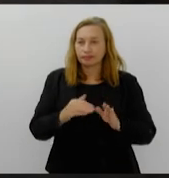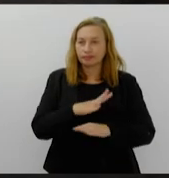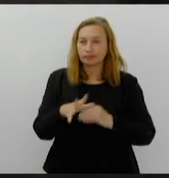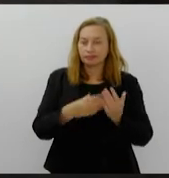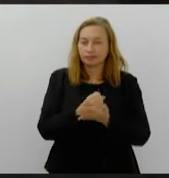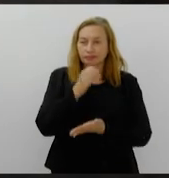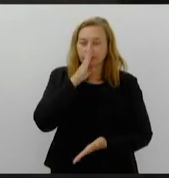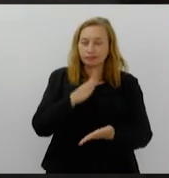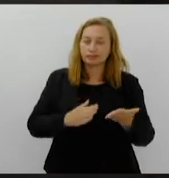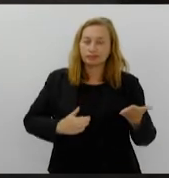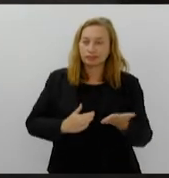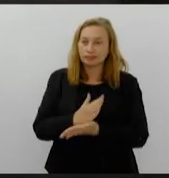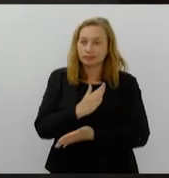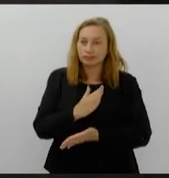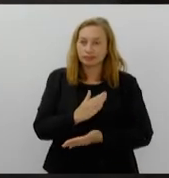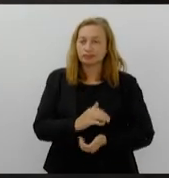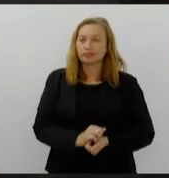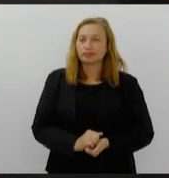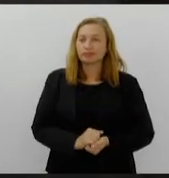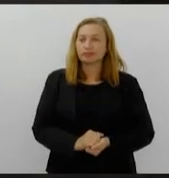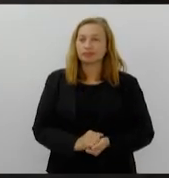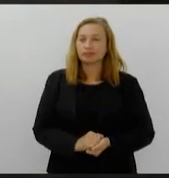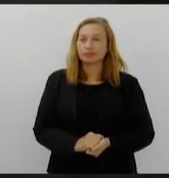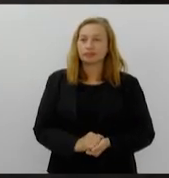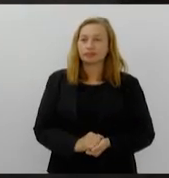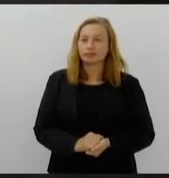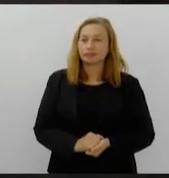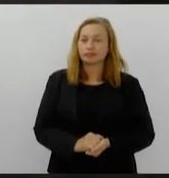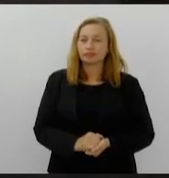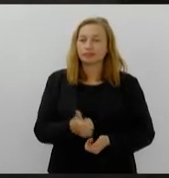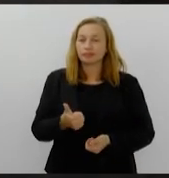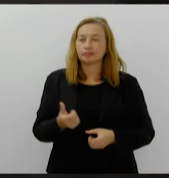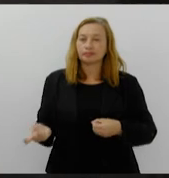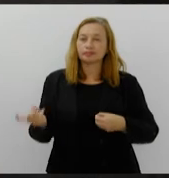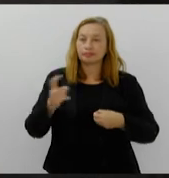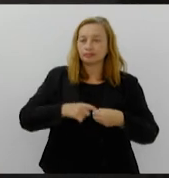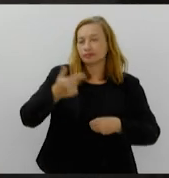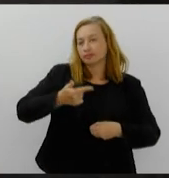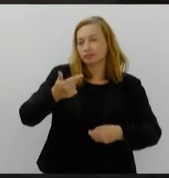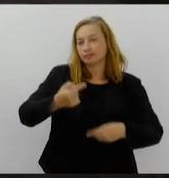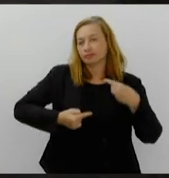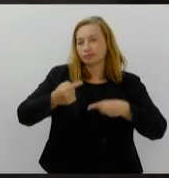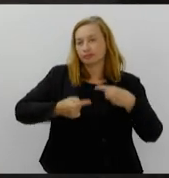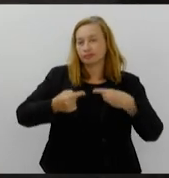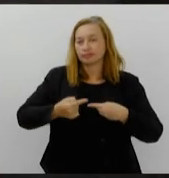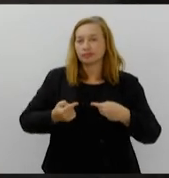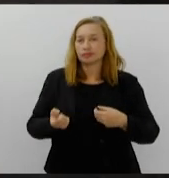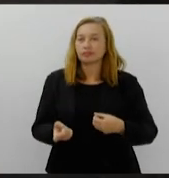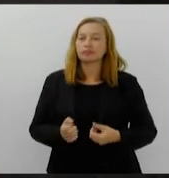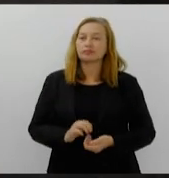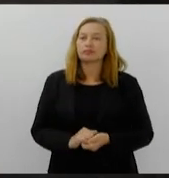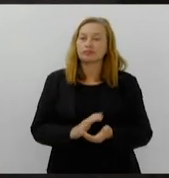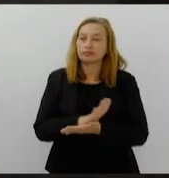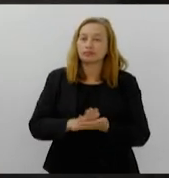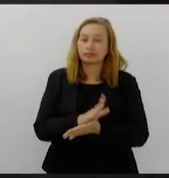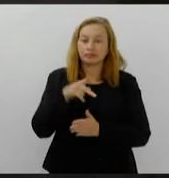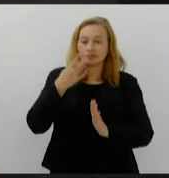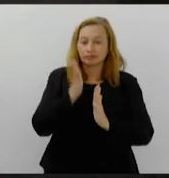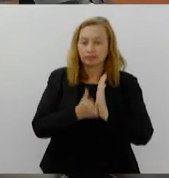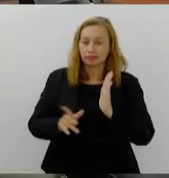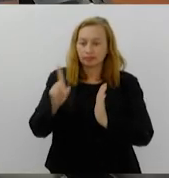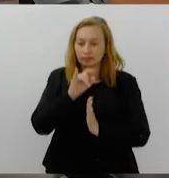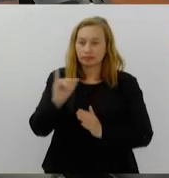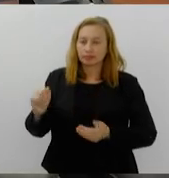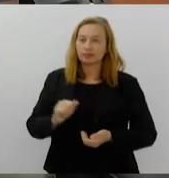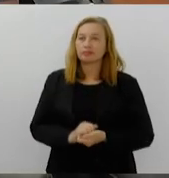aprovam, permaneçam como estão. Aprovado em primeira, retorna em segunda. Nada mais havendo a tratar na ordem